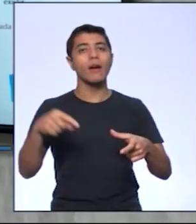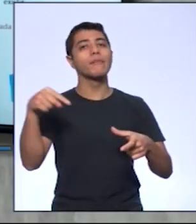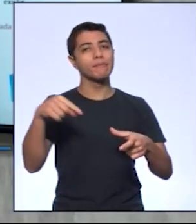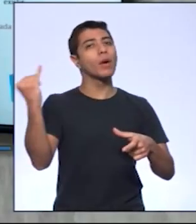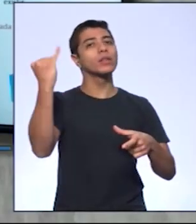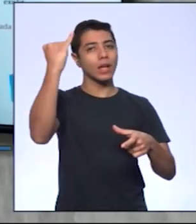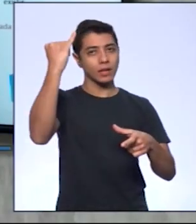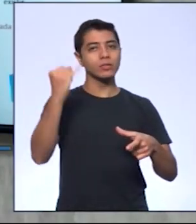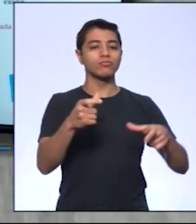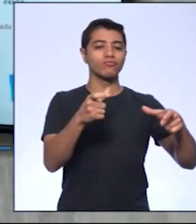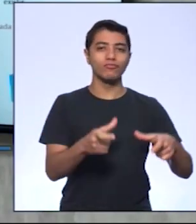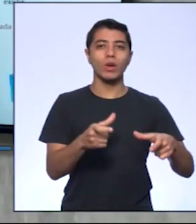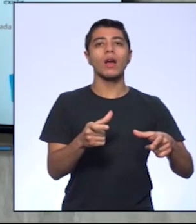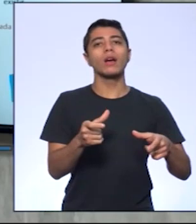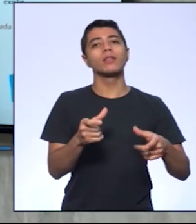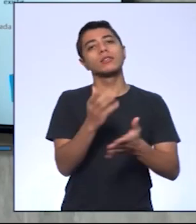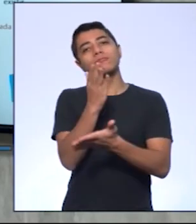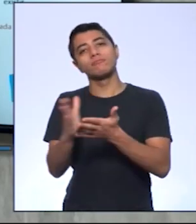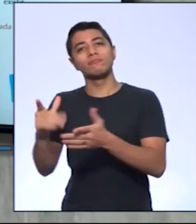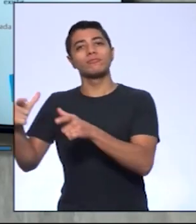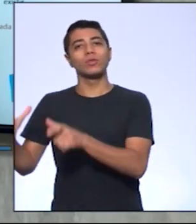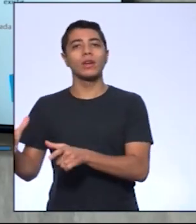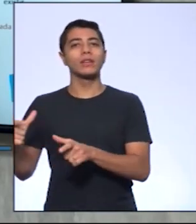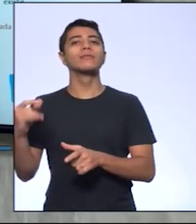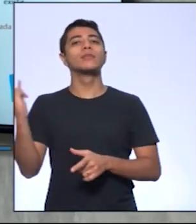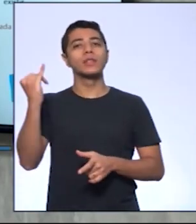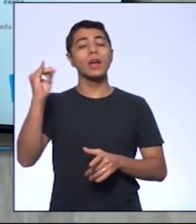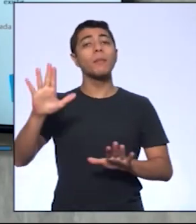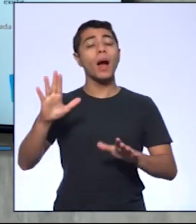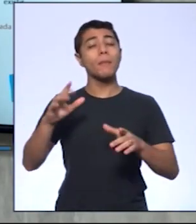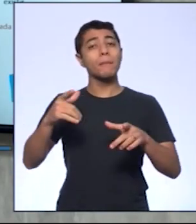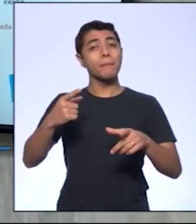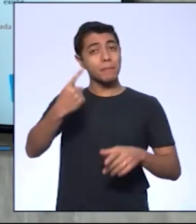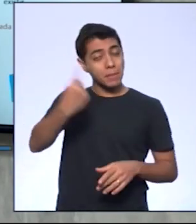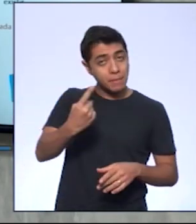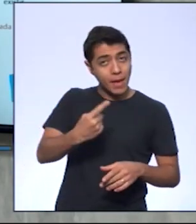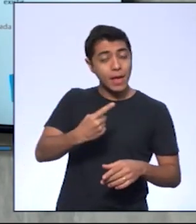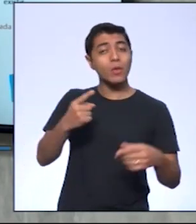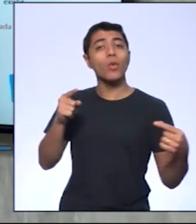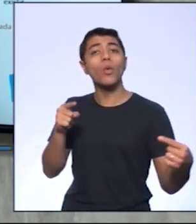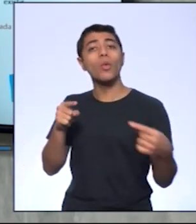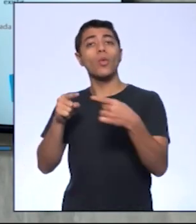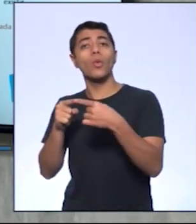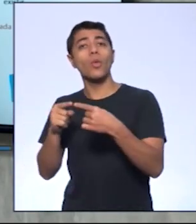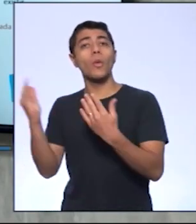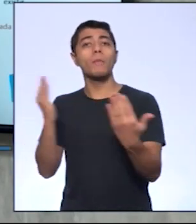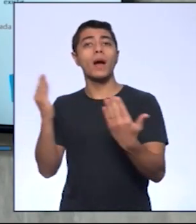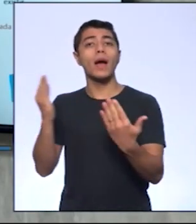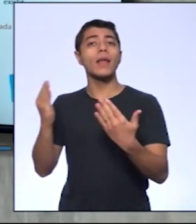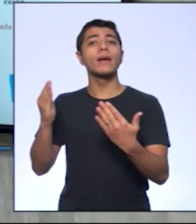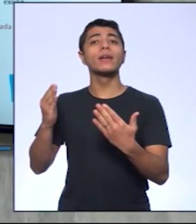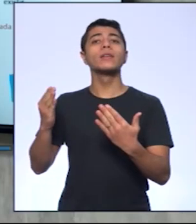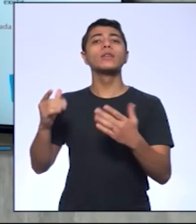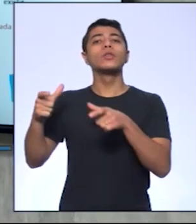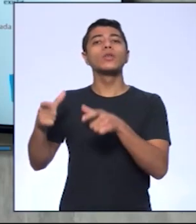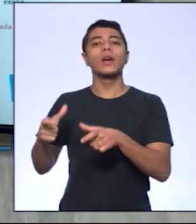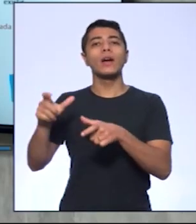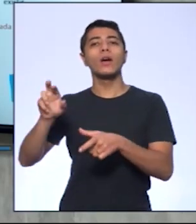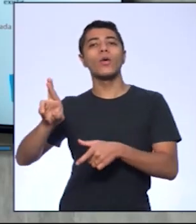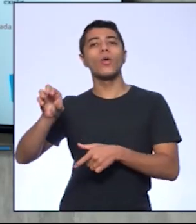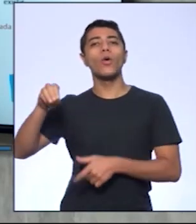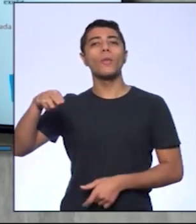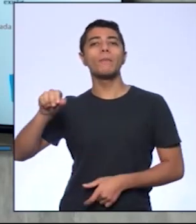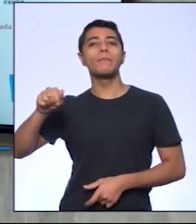fazer uma comparação com o que já existia na România e o outro nem cita essa questão, vai falar da